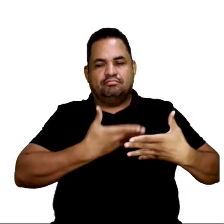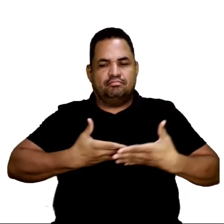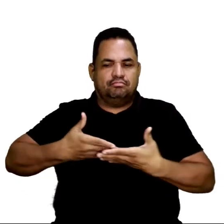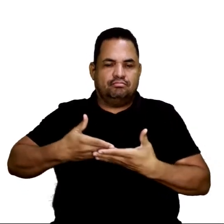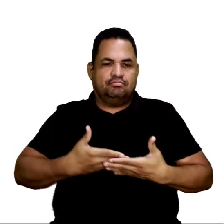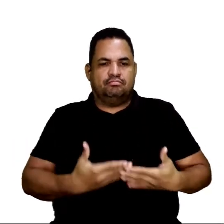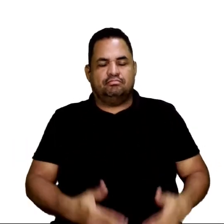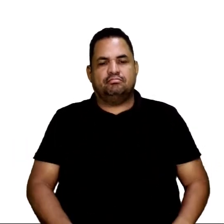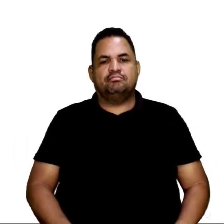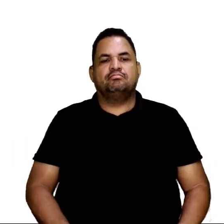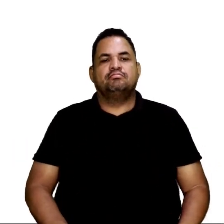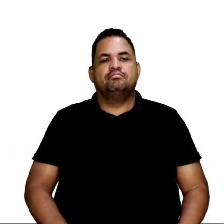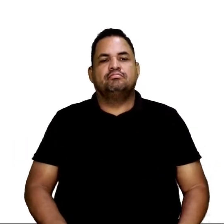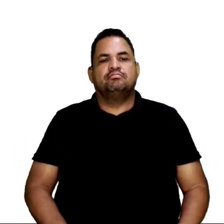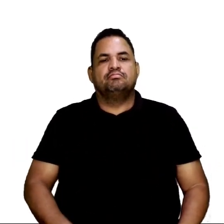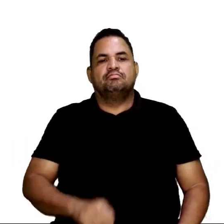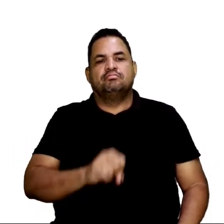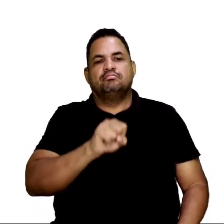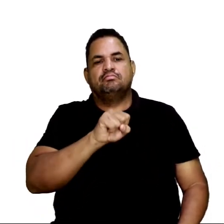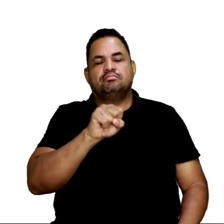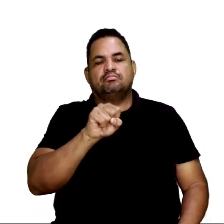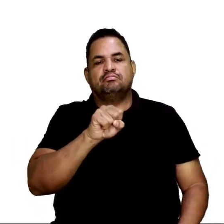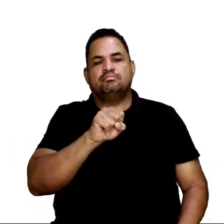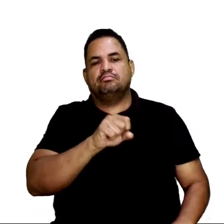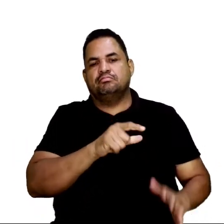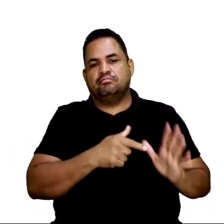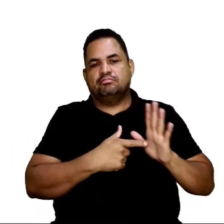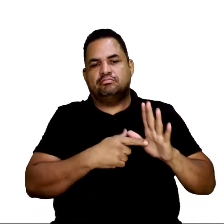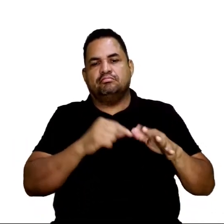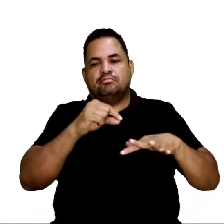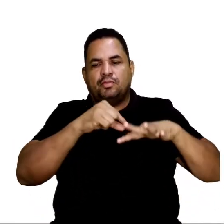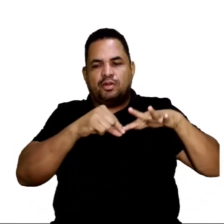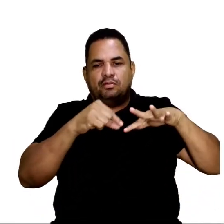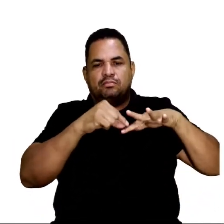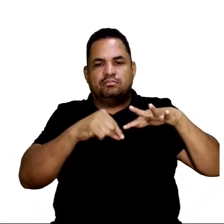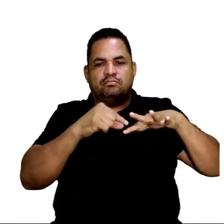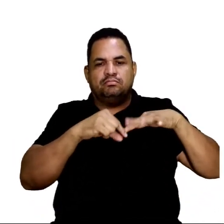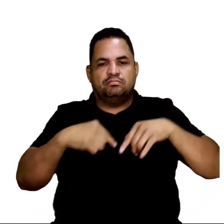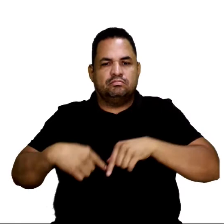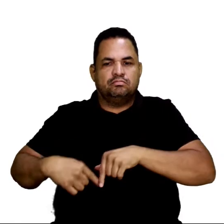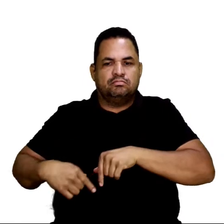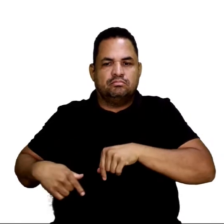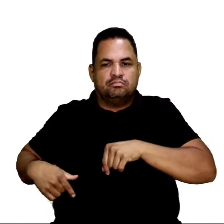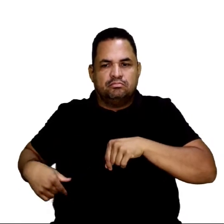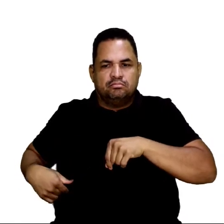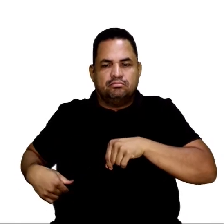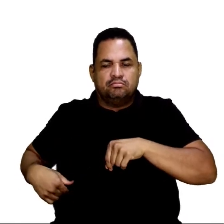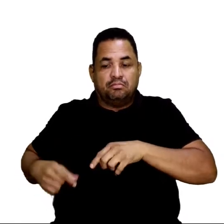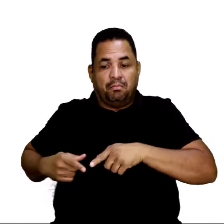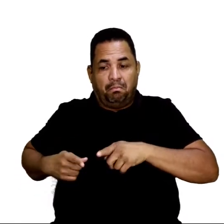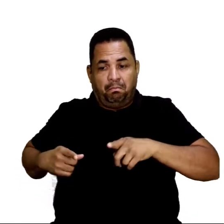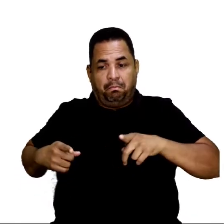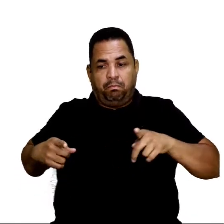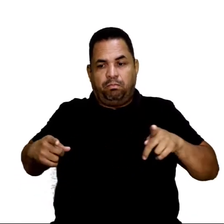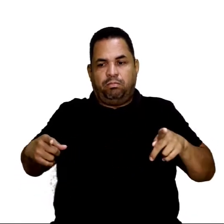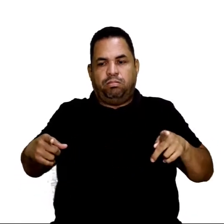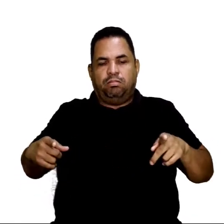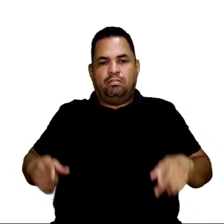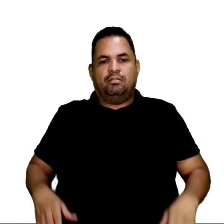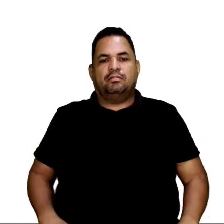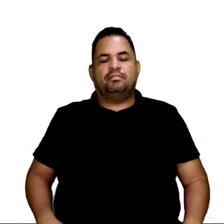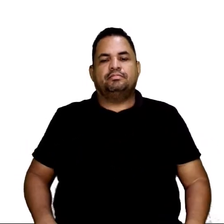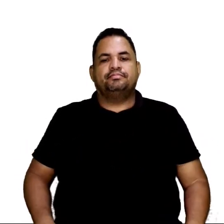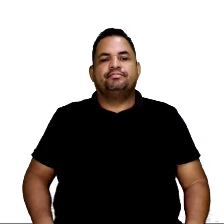Olha lá, com 8 semanas apresenta dedinhos, apresenta já o fígado, tá vendo? Então você